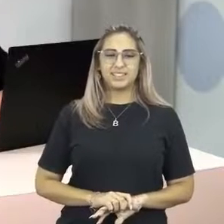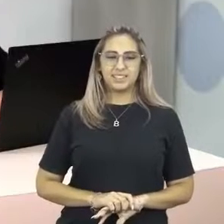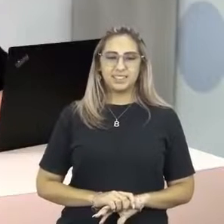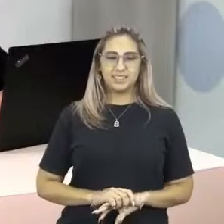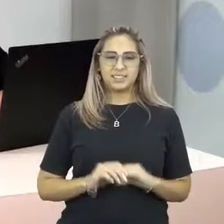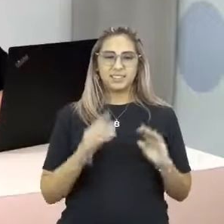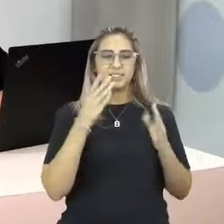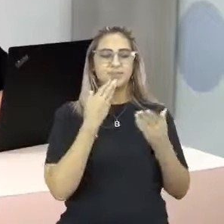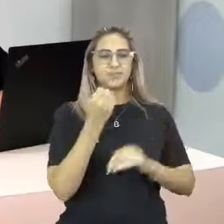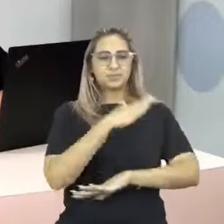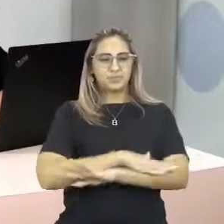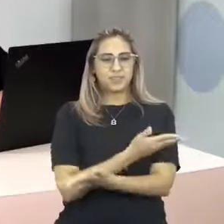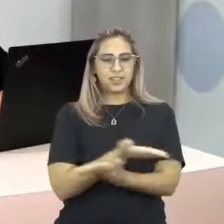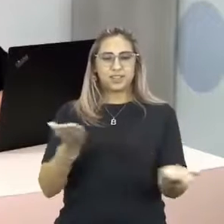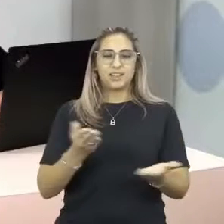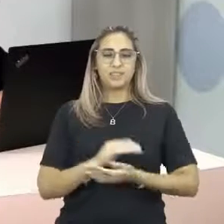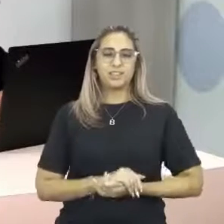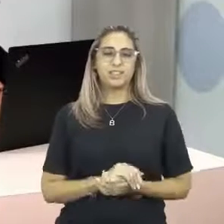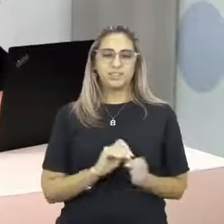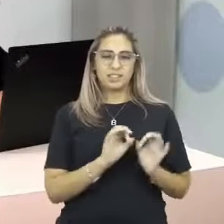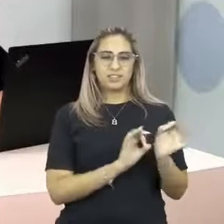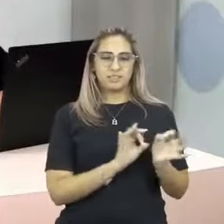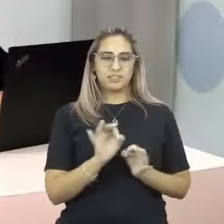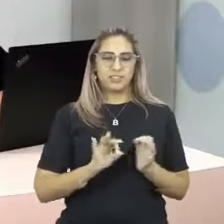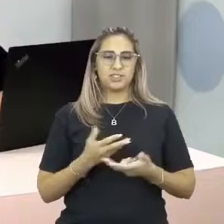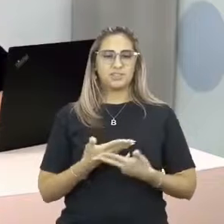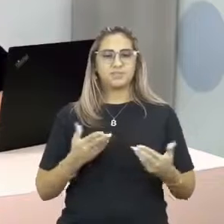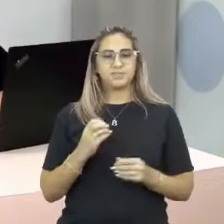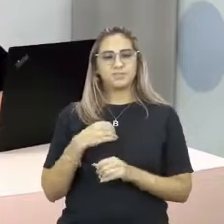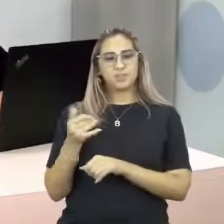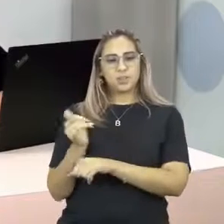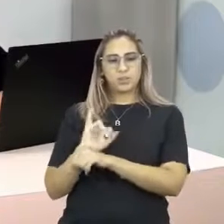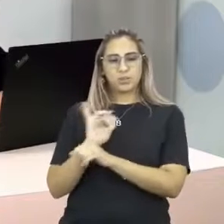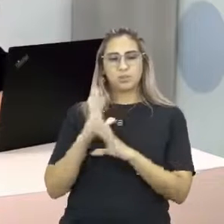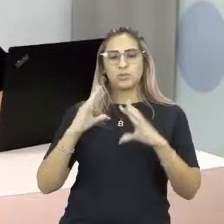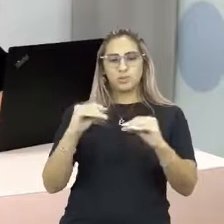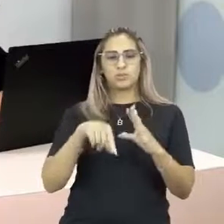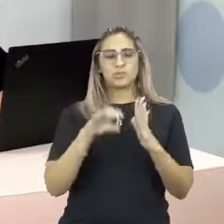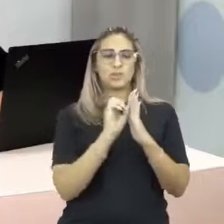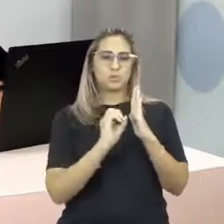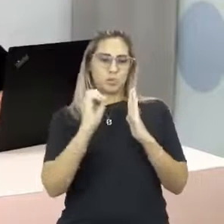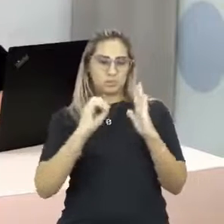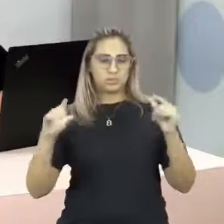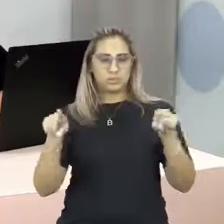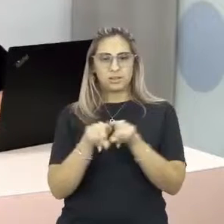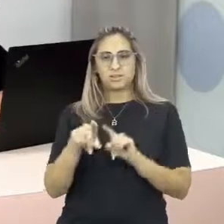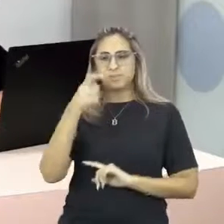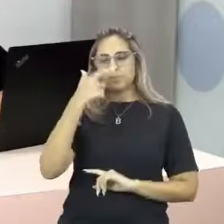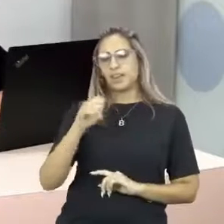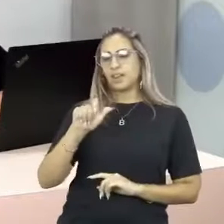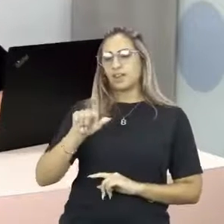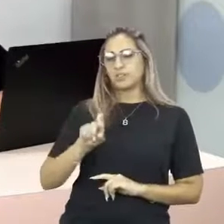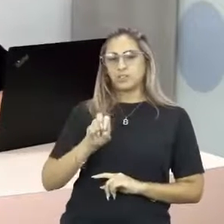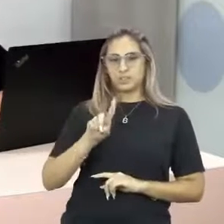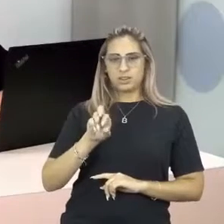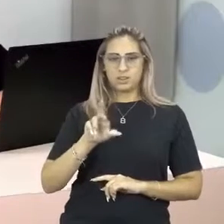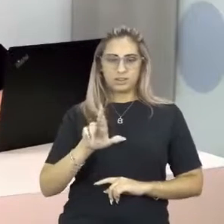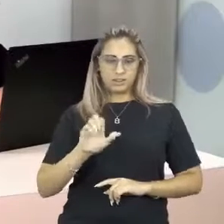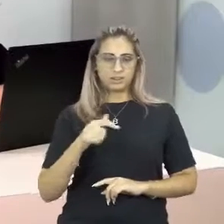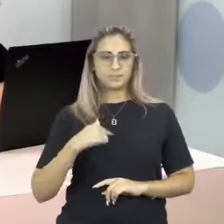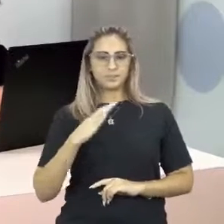Boa tarde a todos que nos acompanham pelo YouTube e também no Centro de Mídias, né? Meu nome é Alexandra, eu atuo